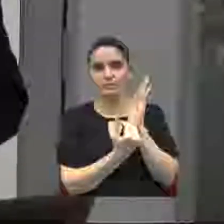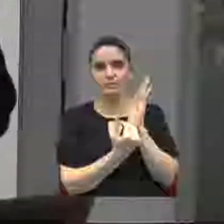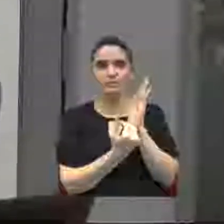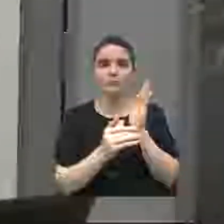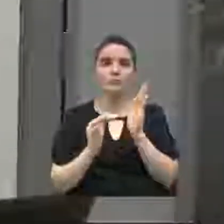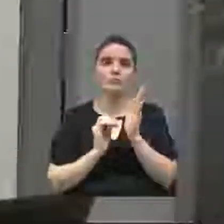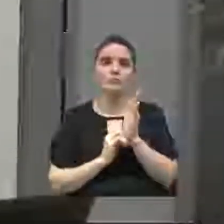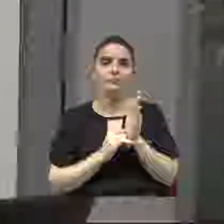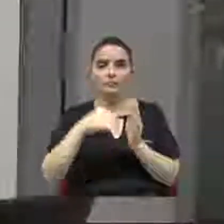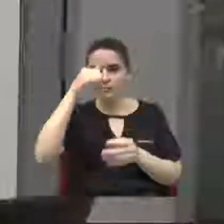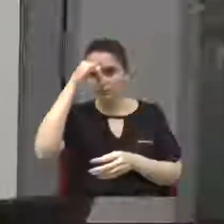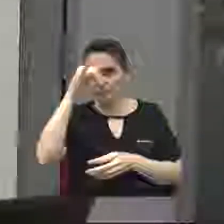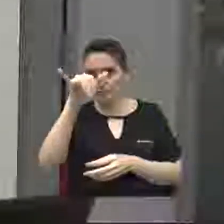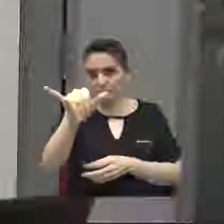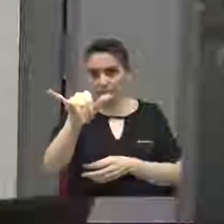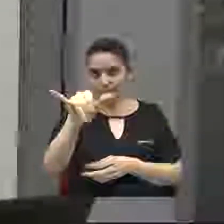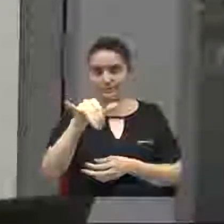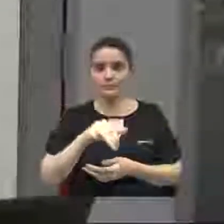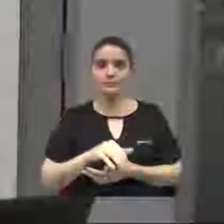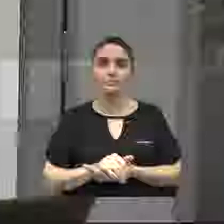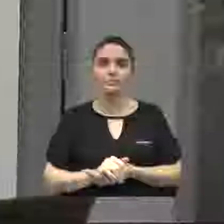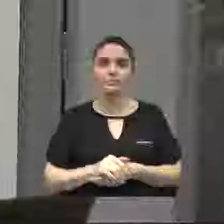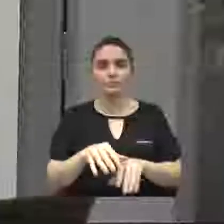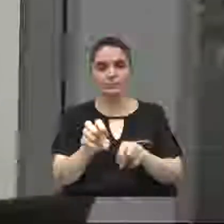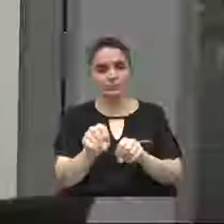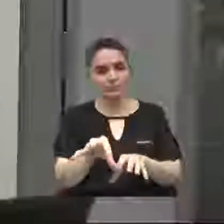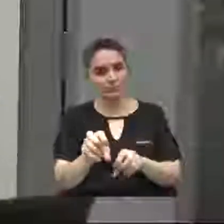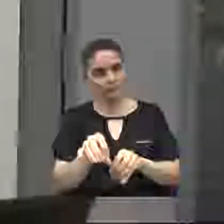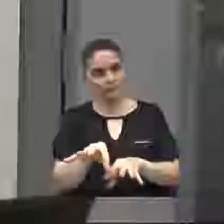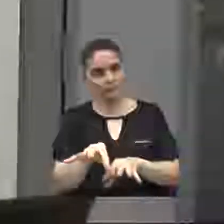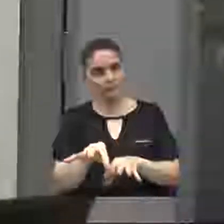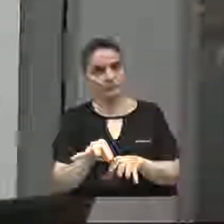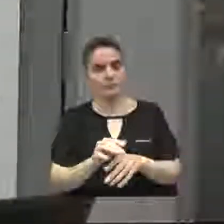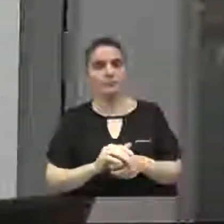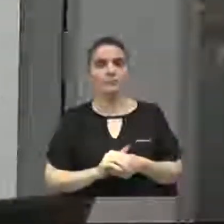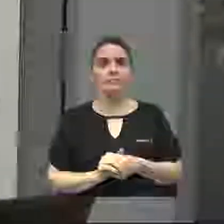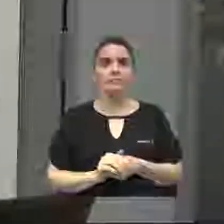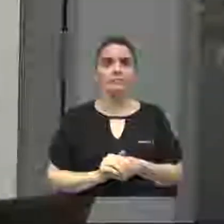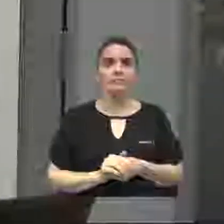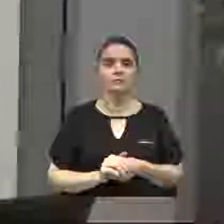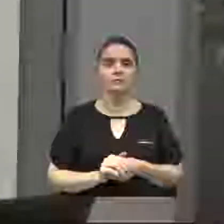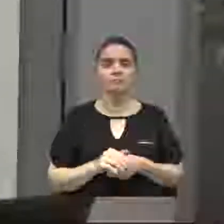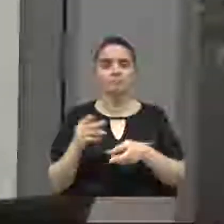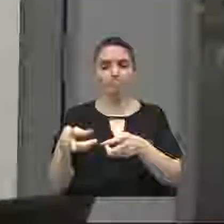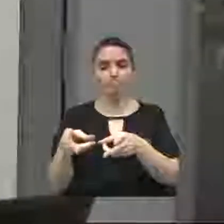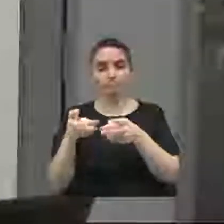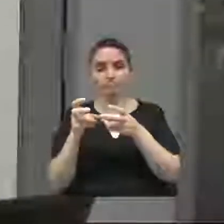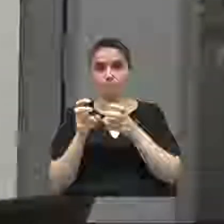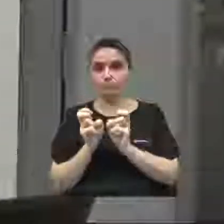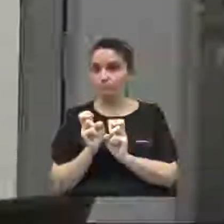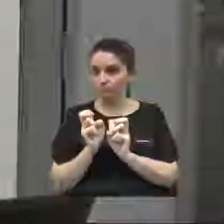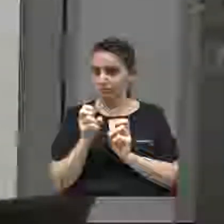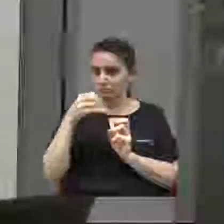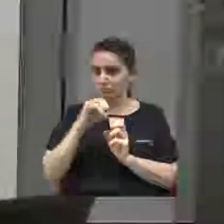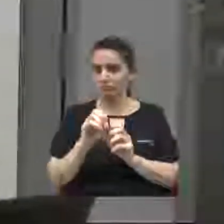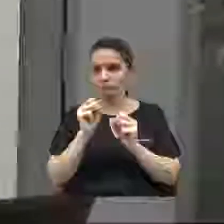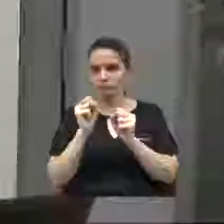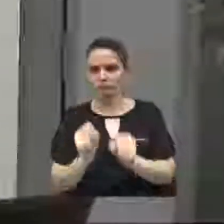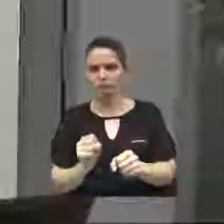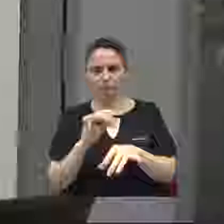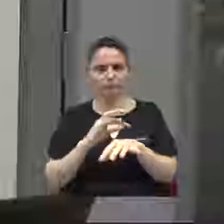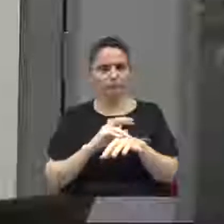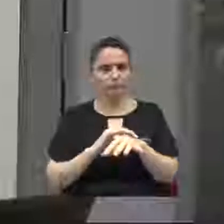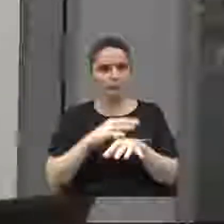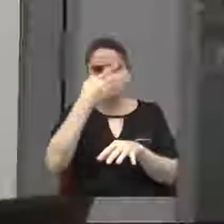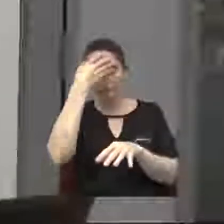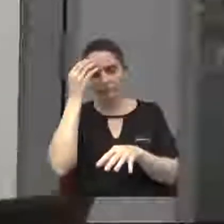de prevenirmos, de educarmos, de fazermos o diagnóstico precoce da doença de Alzheimer.